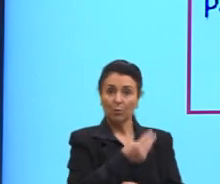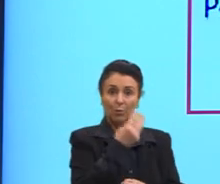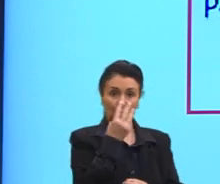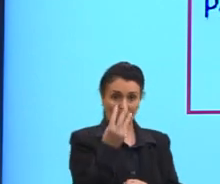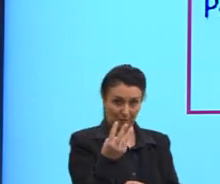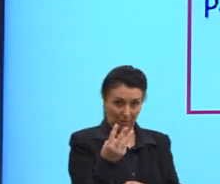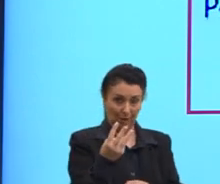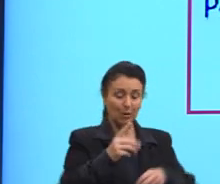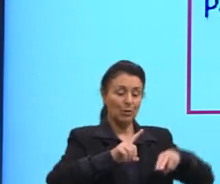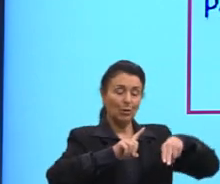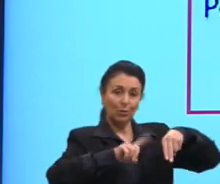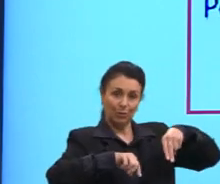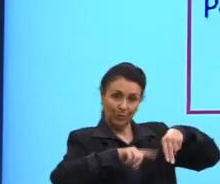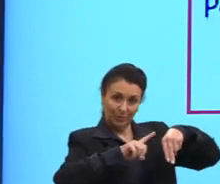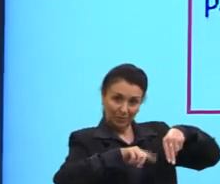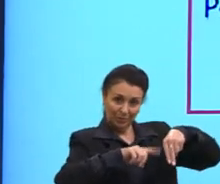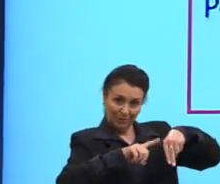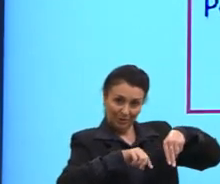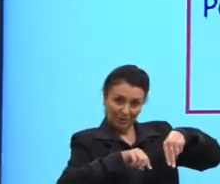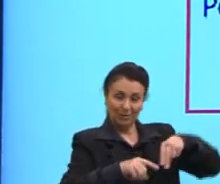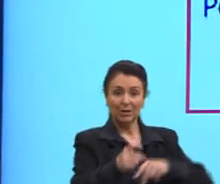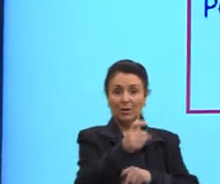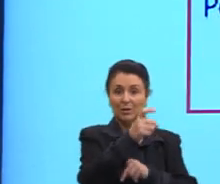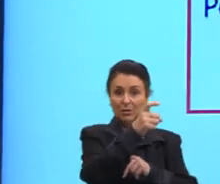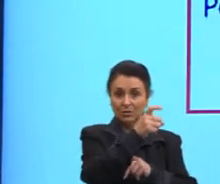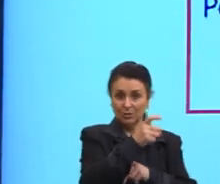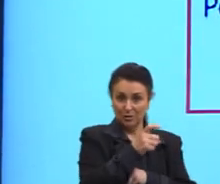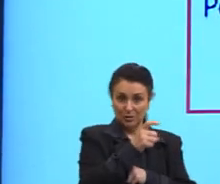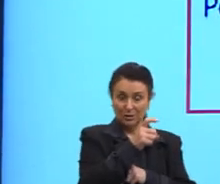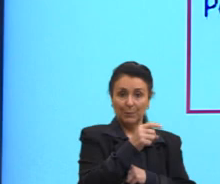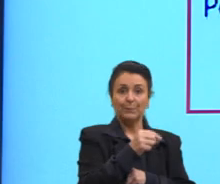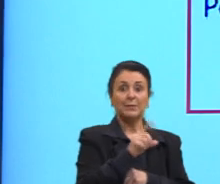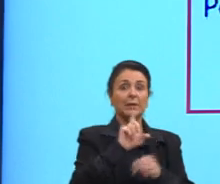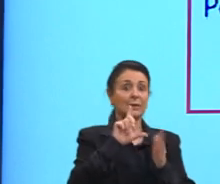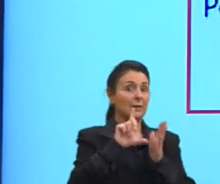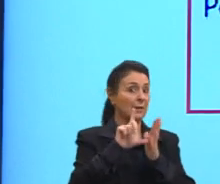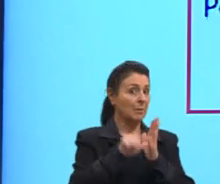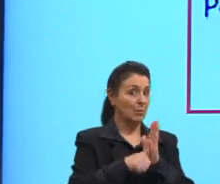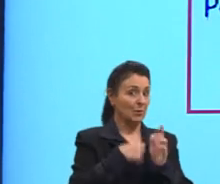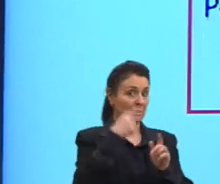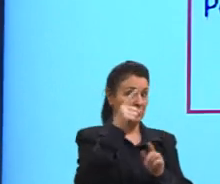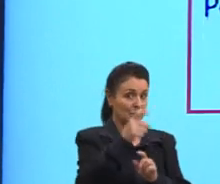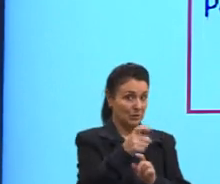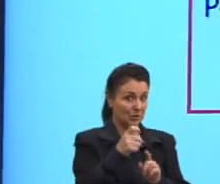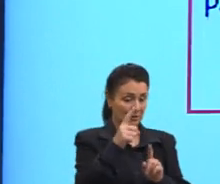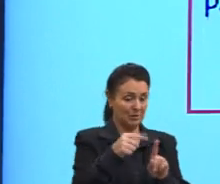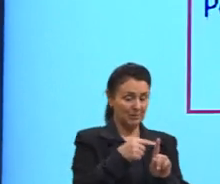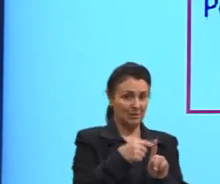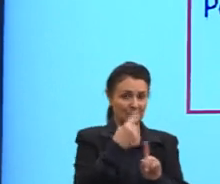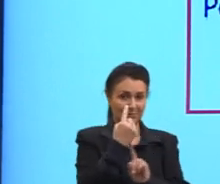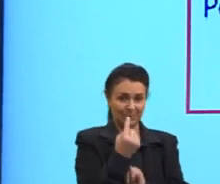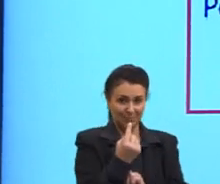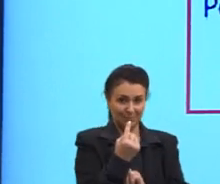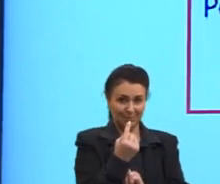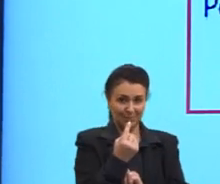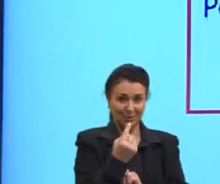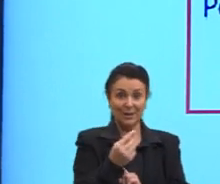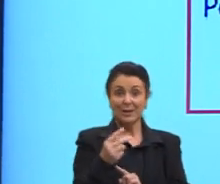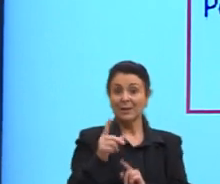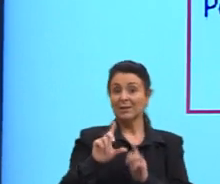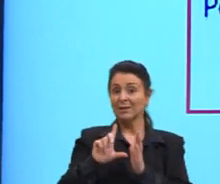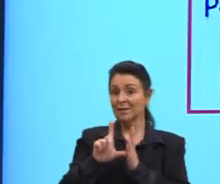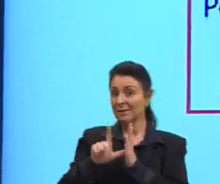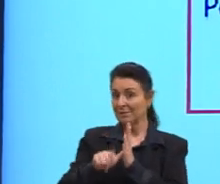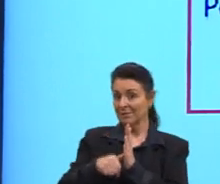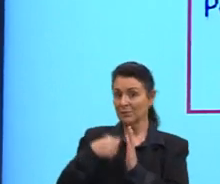o primeiro número natural aqui é x o segundo é x + 1 Então nesse intervalo aqui o terceiro